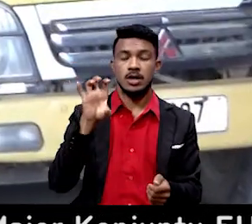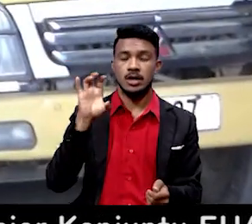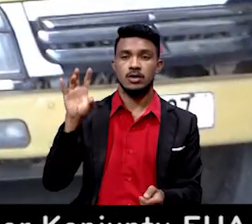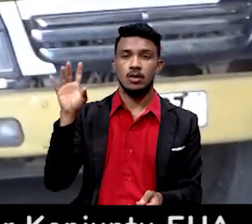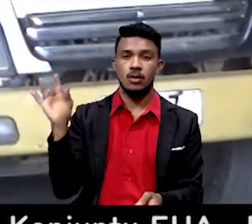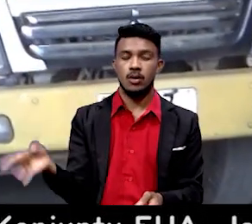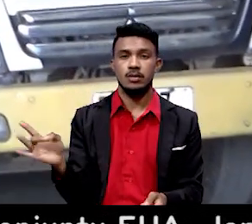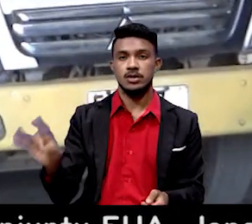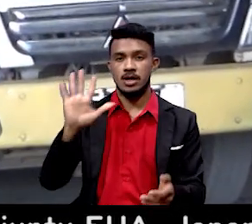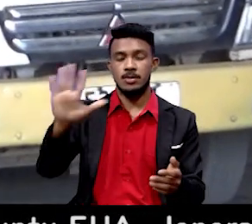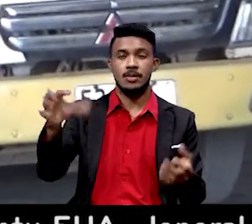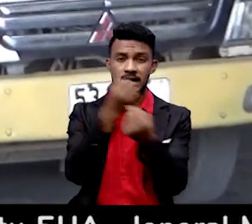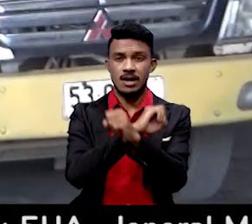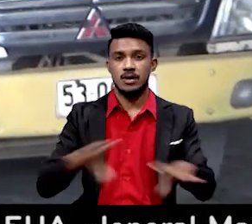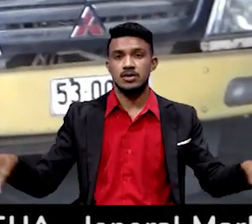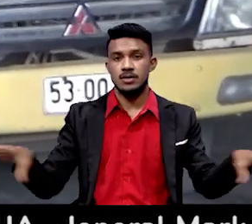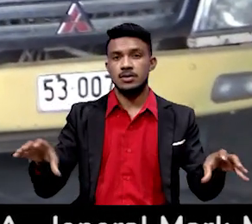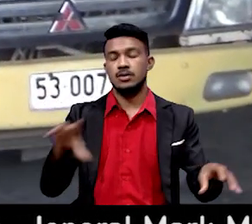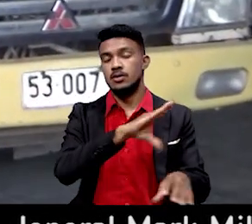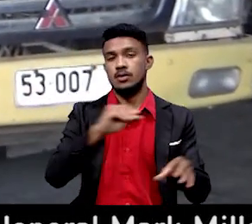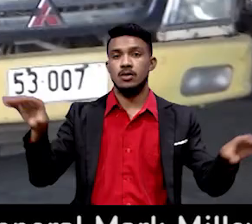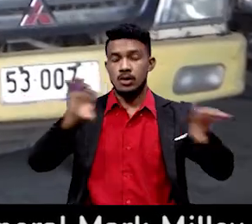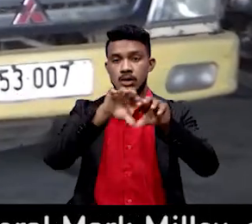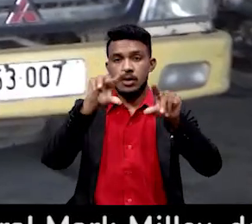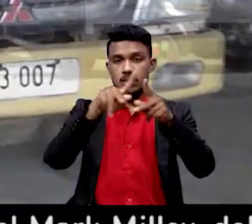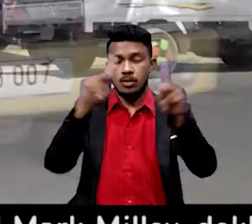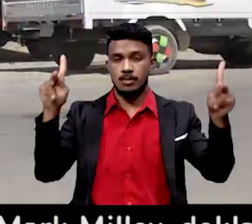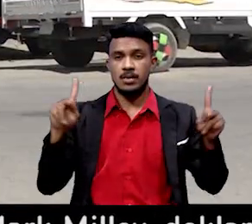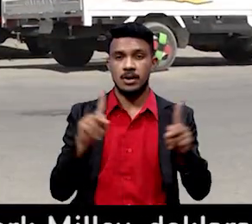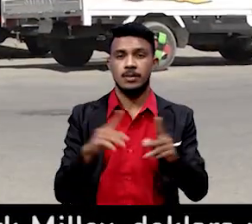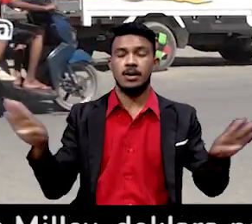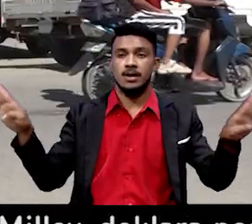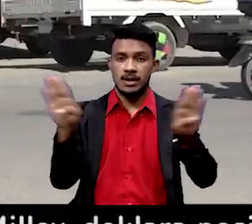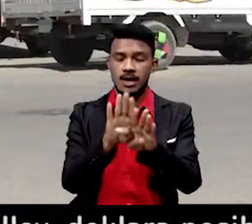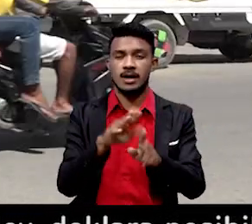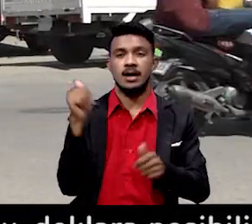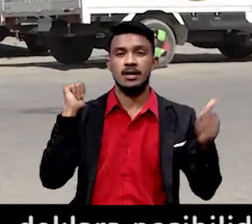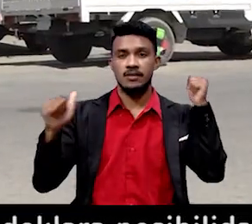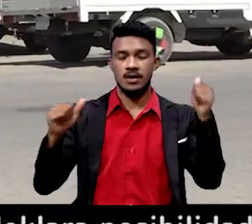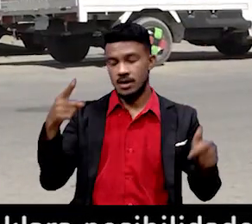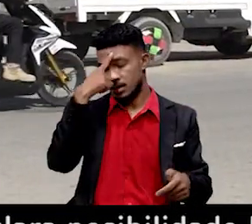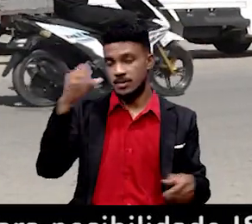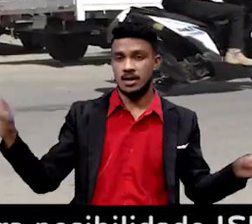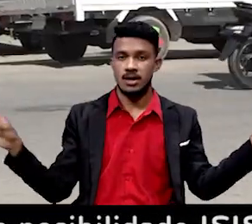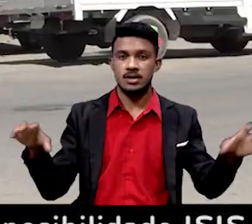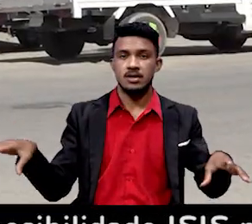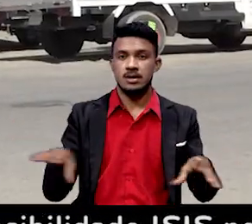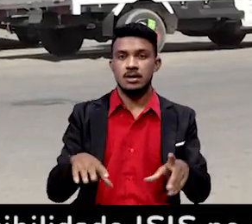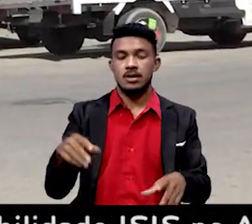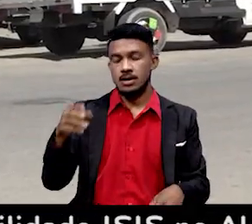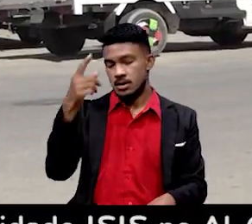serviço, no companhia hatnu Luresen Neng mactaca atividade, tamba la iha financeira. Tamba razão pandemia Covid,